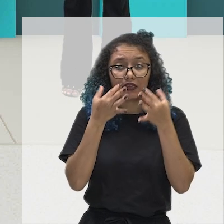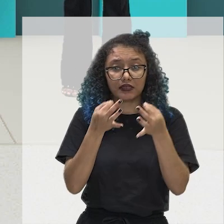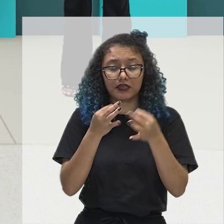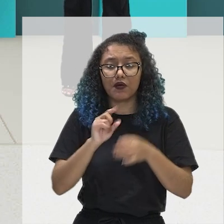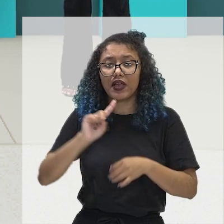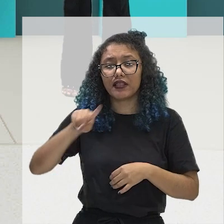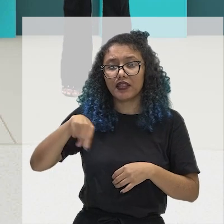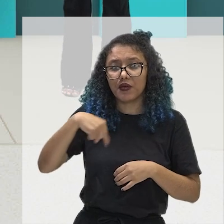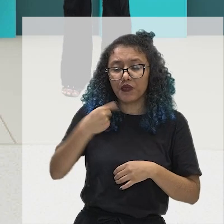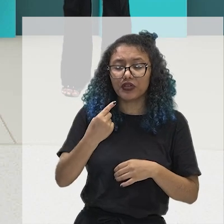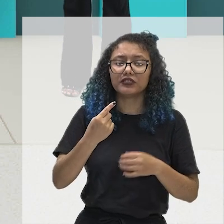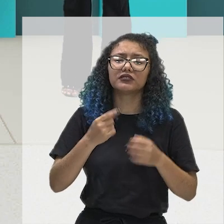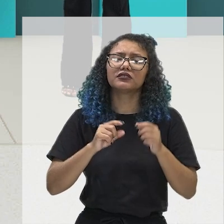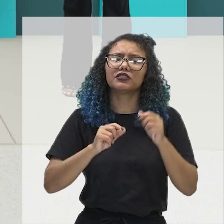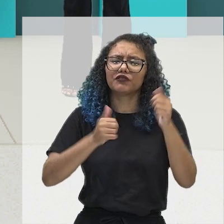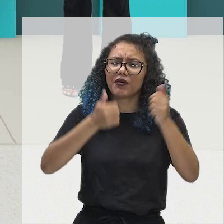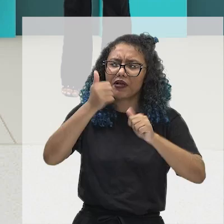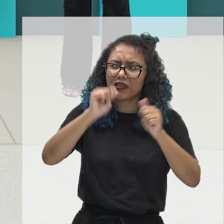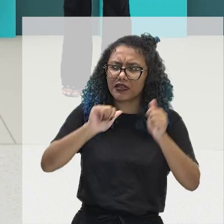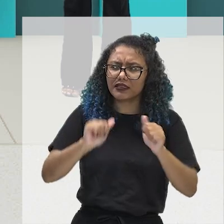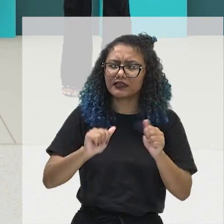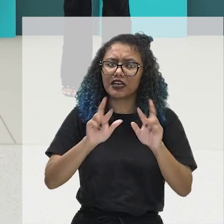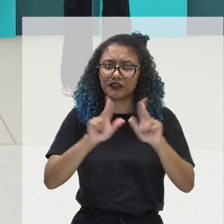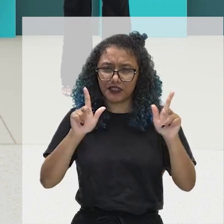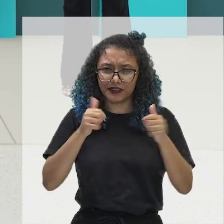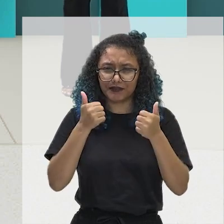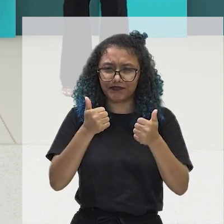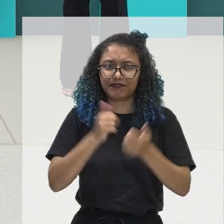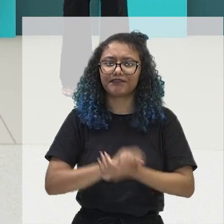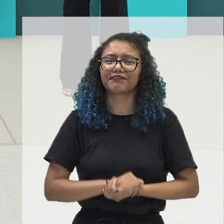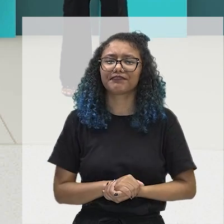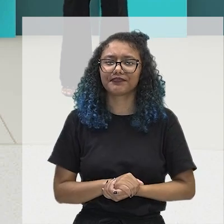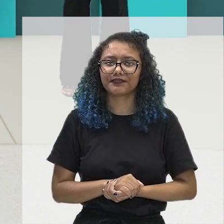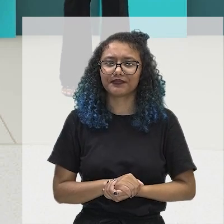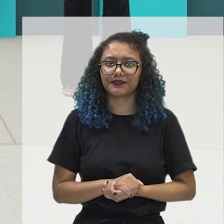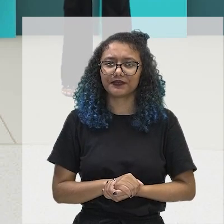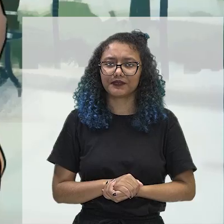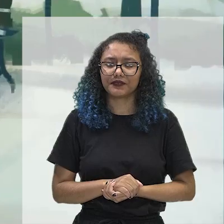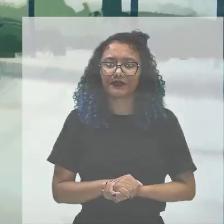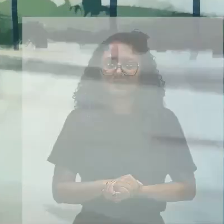e após o diálogo nós vamos analisar a diferença entre eles.